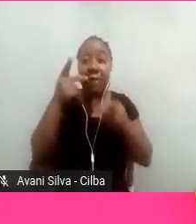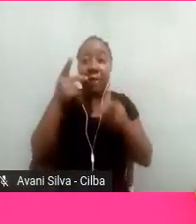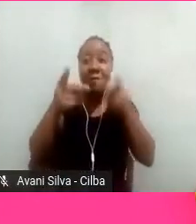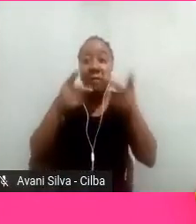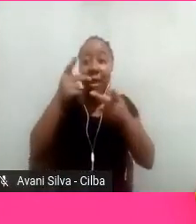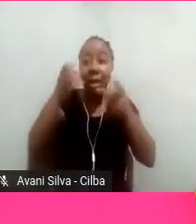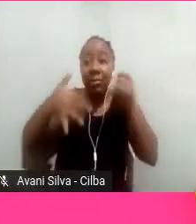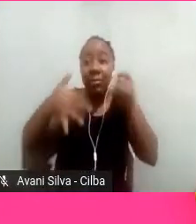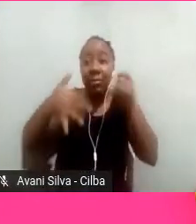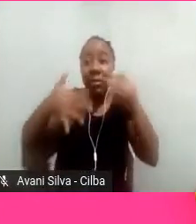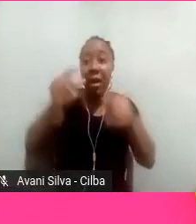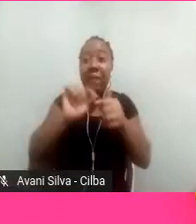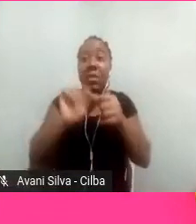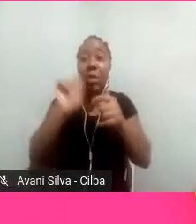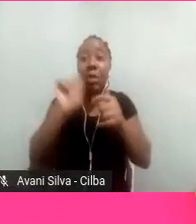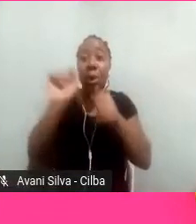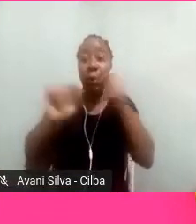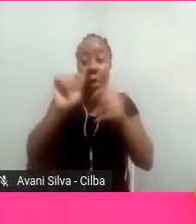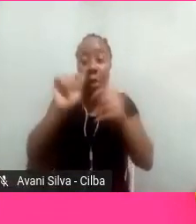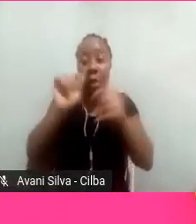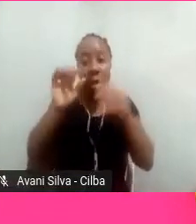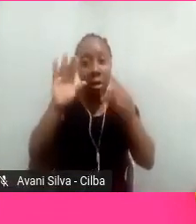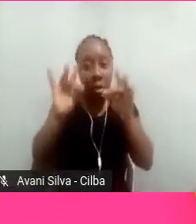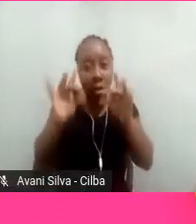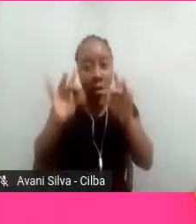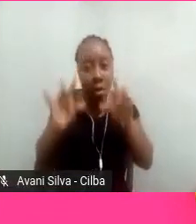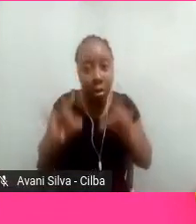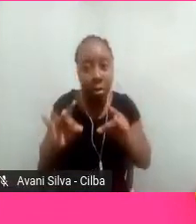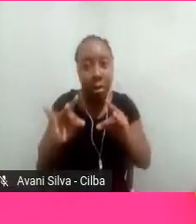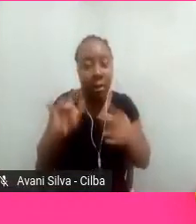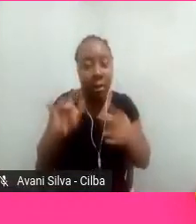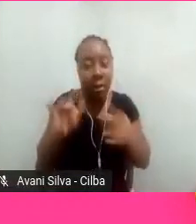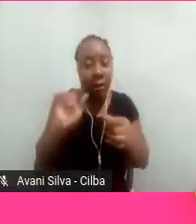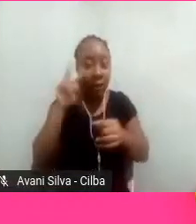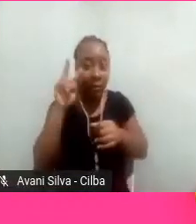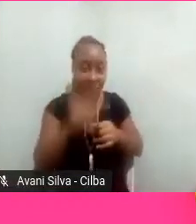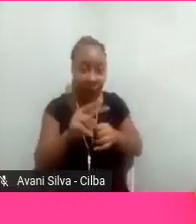fazendo. E detalhe, eu vou fazendo. Então, agora eu não vou